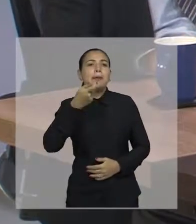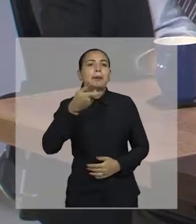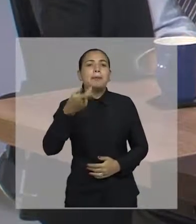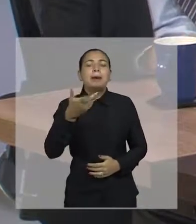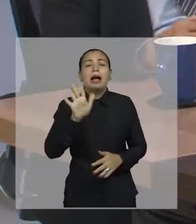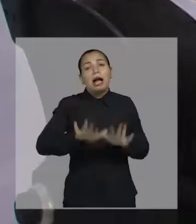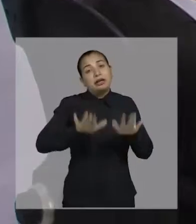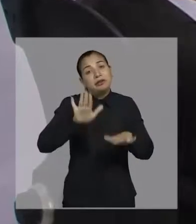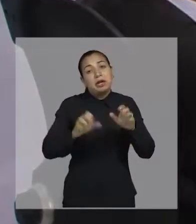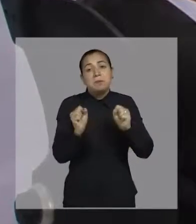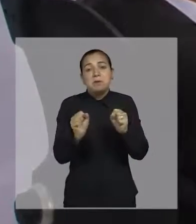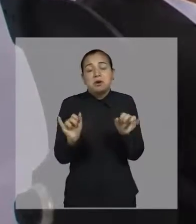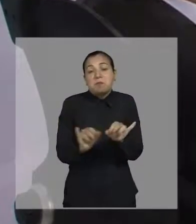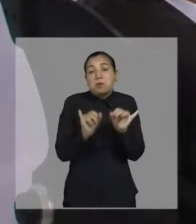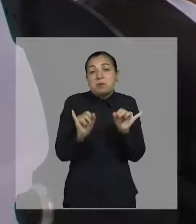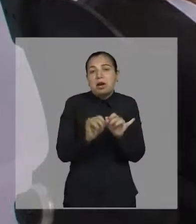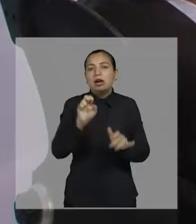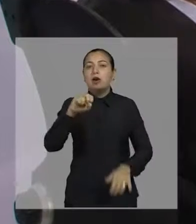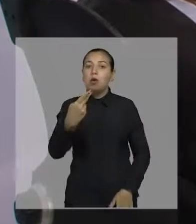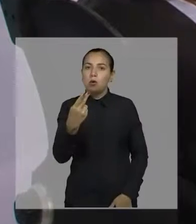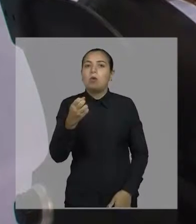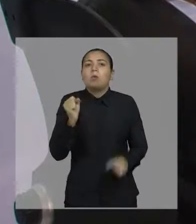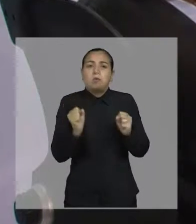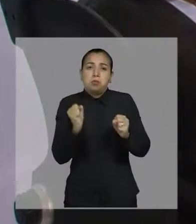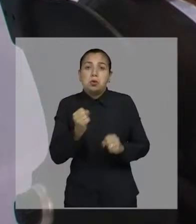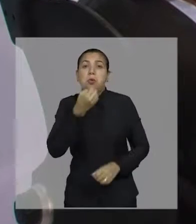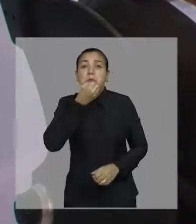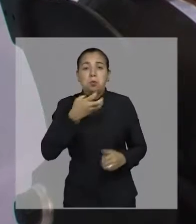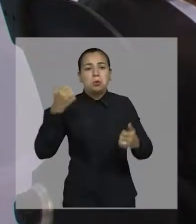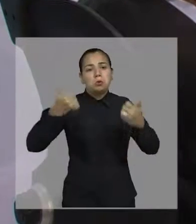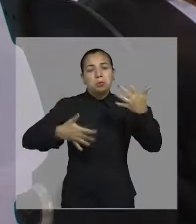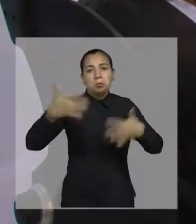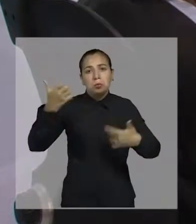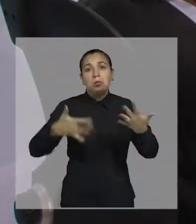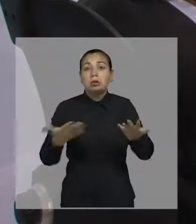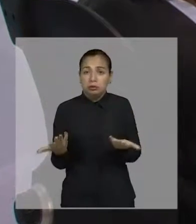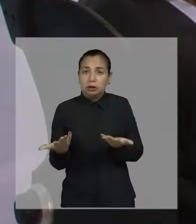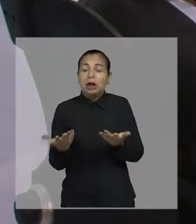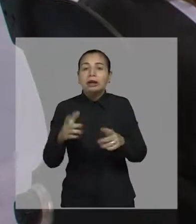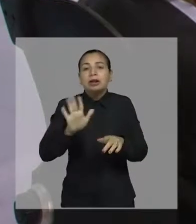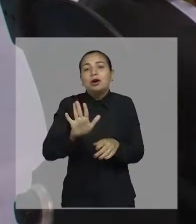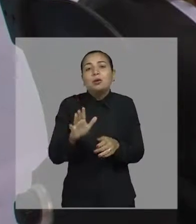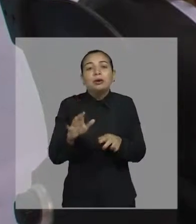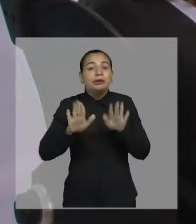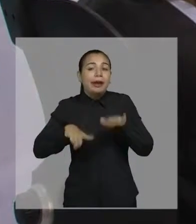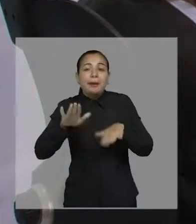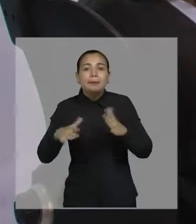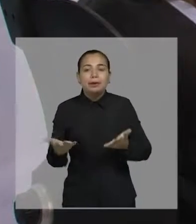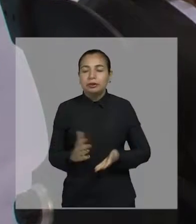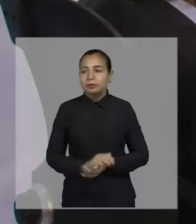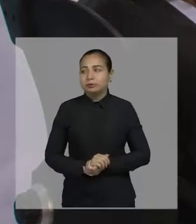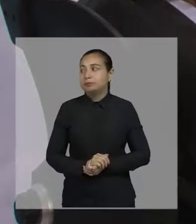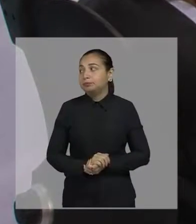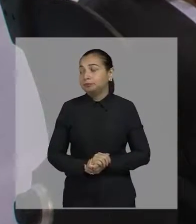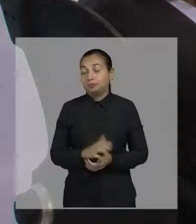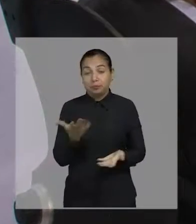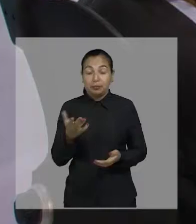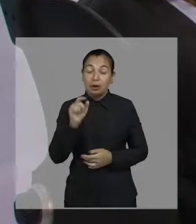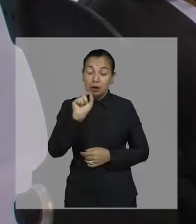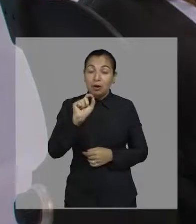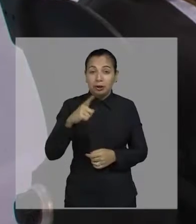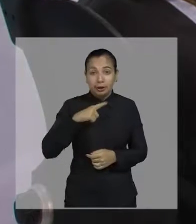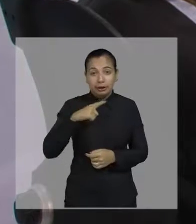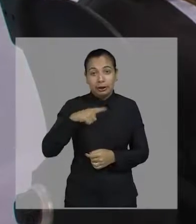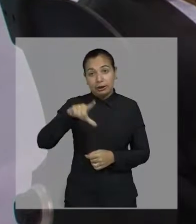Desculpe, fica à vontade. Bem a lição do eu assessor. só queria dizer que o tempo ganho com as alianças do Alckmin